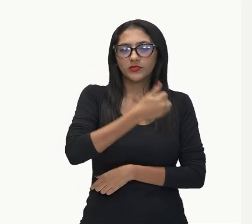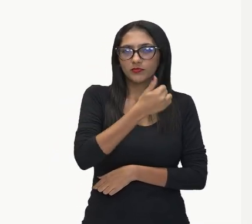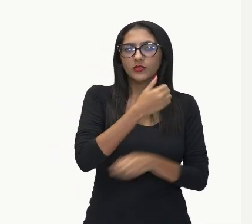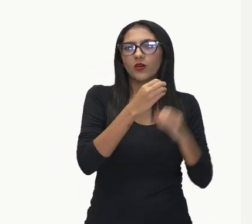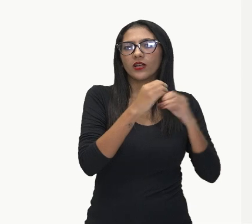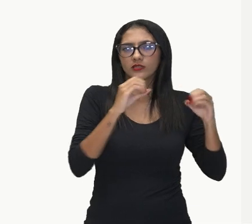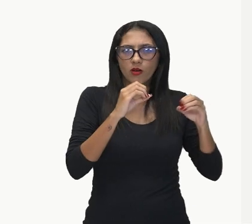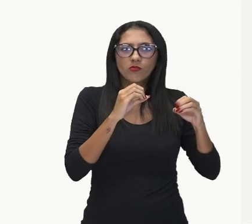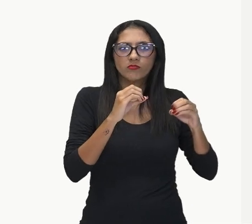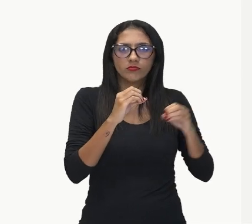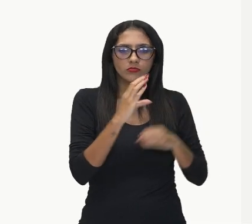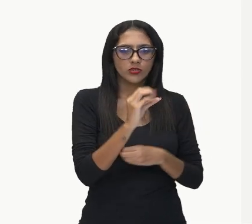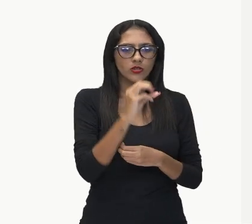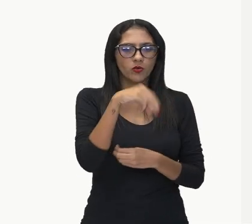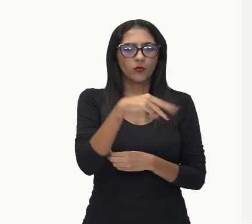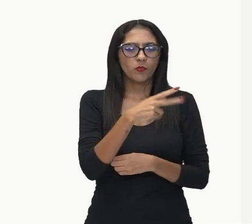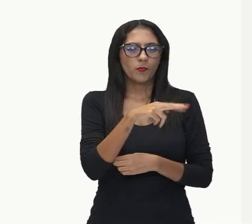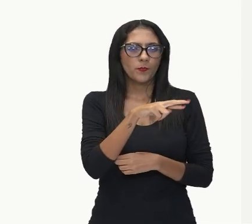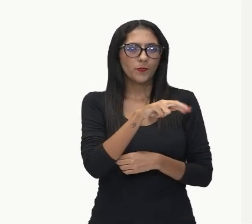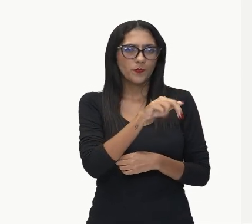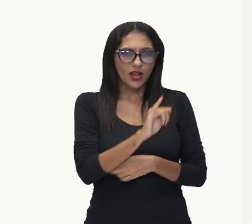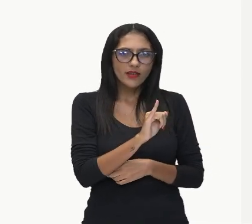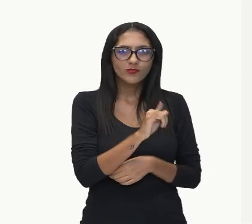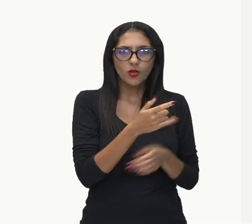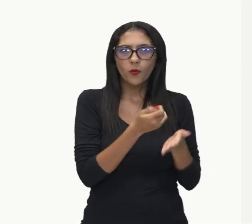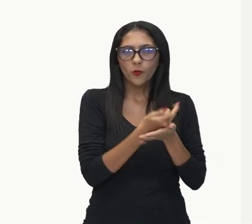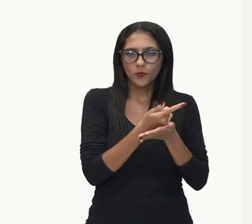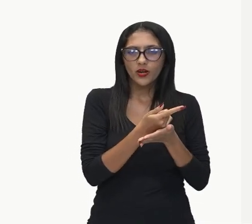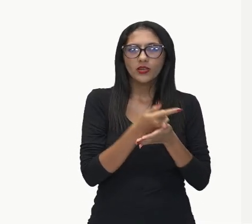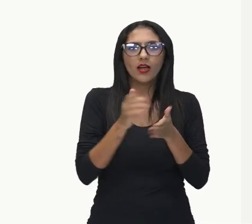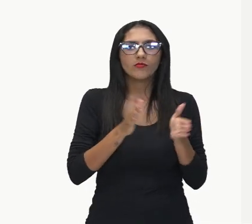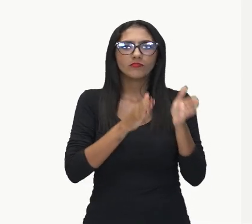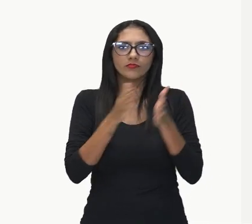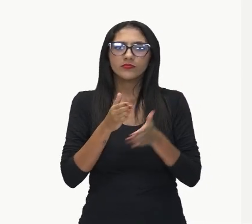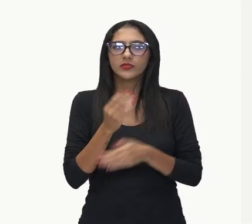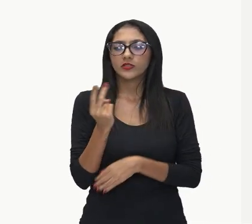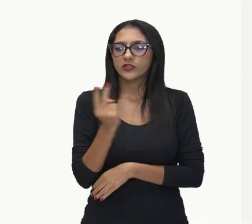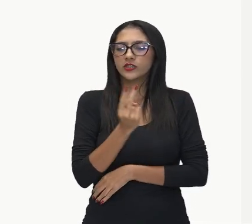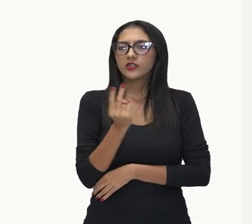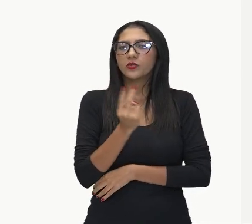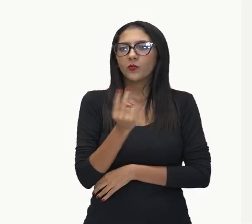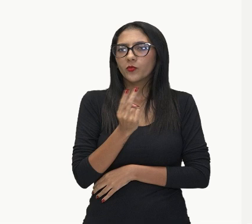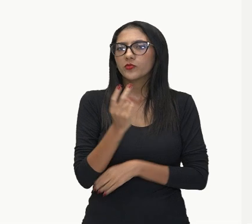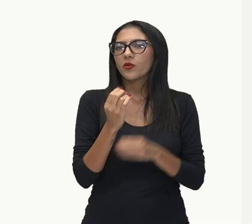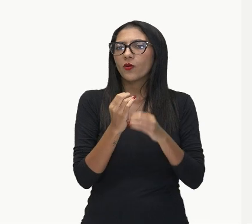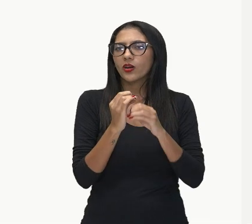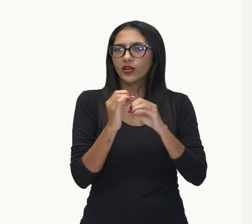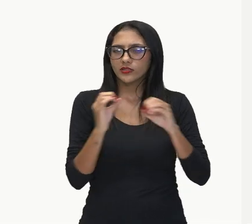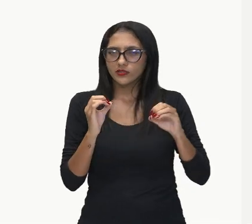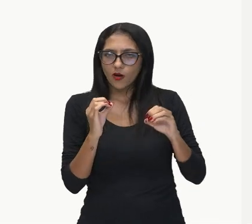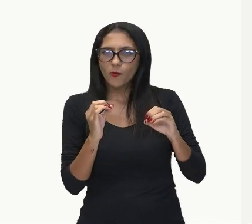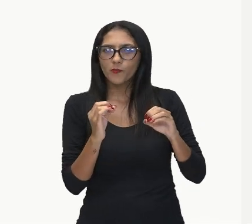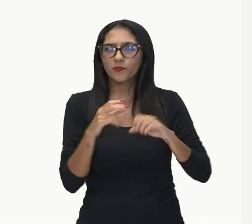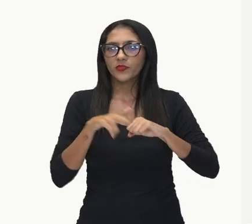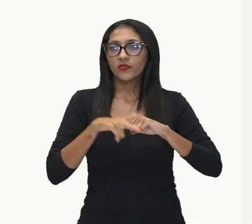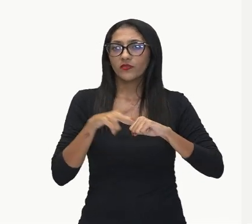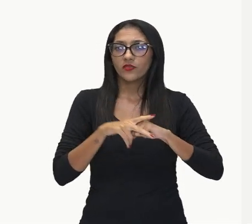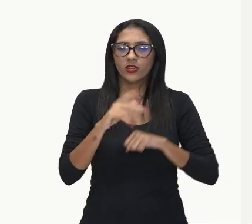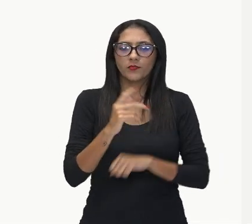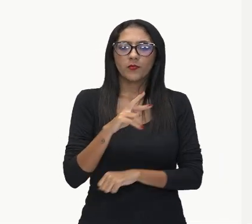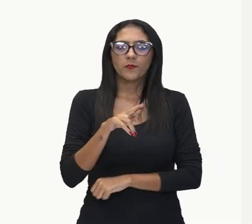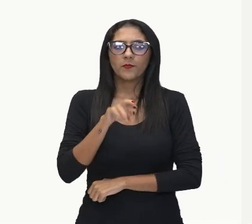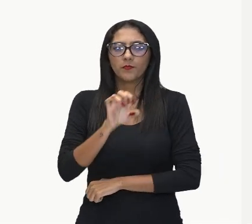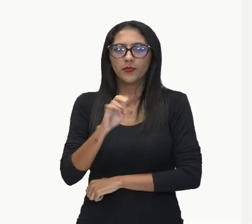só, comprei verduras, certo? A segunda oração com o verbo preparar,